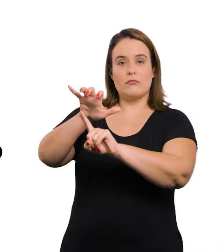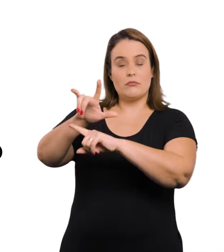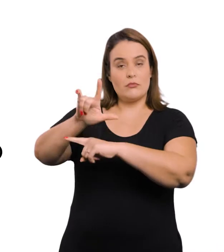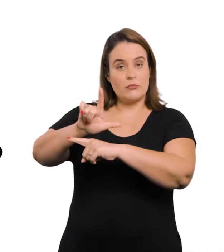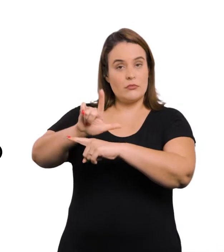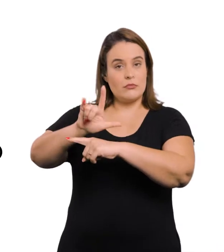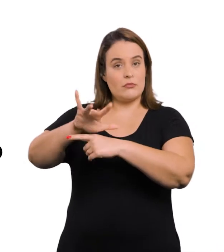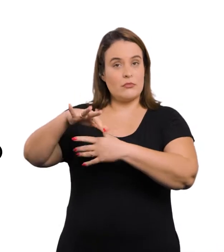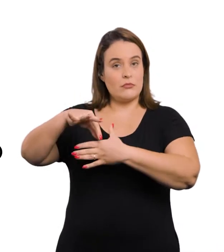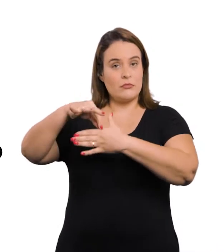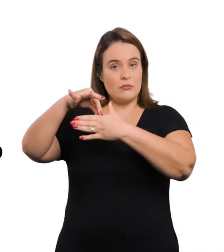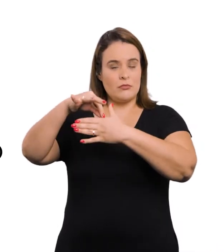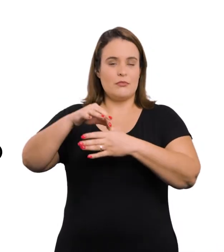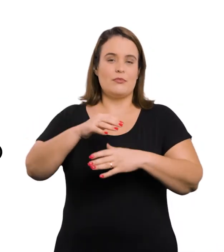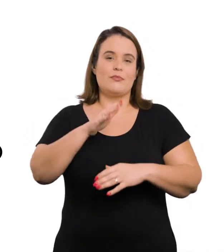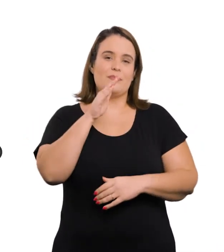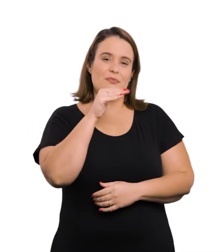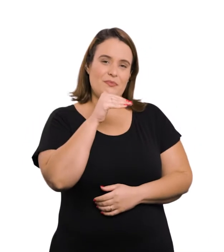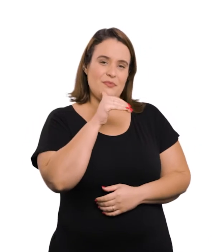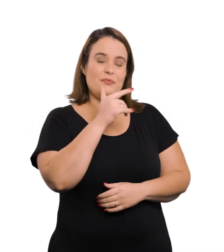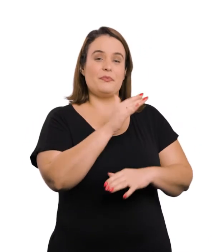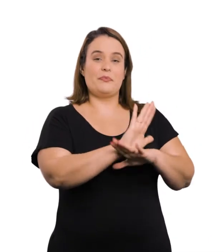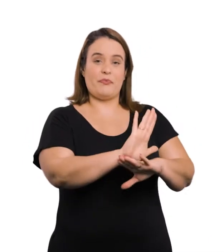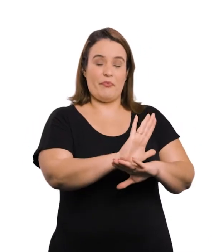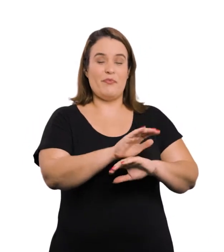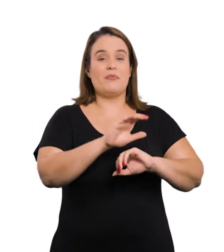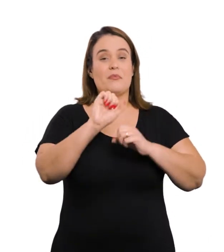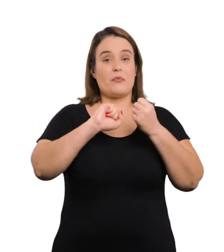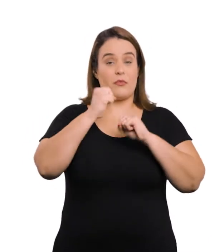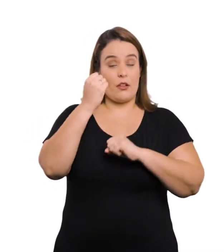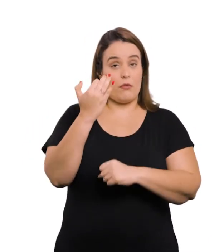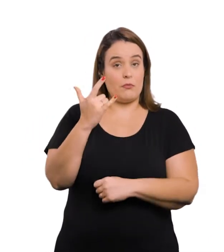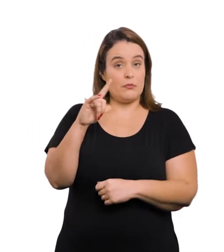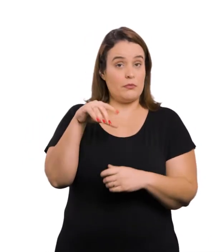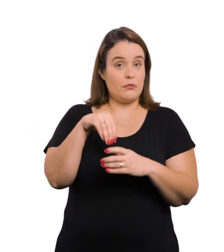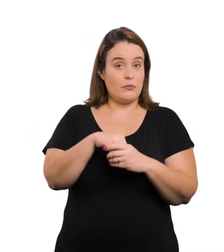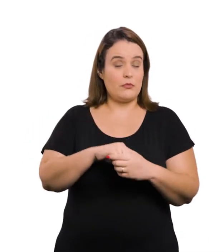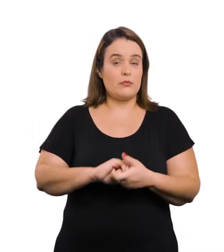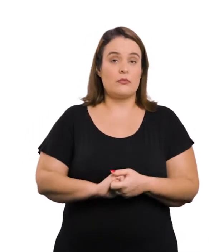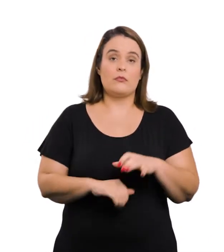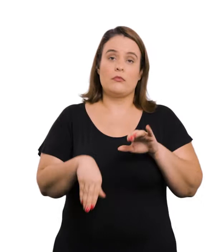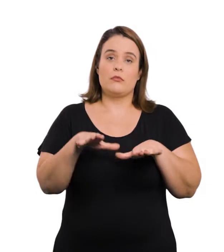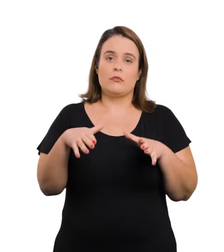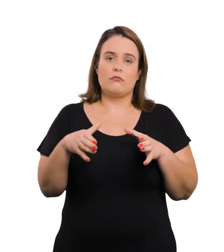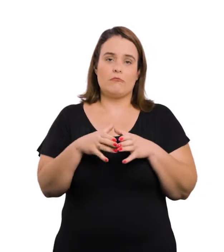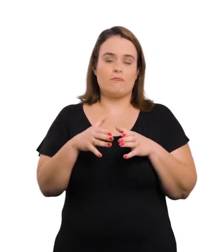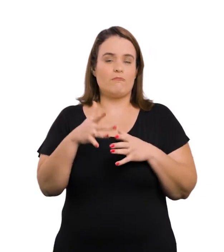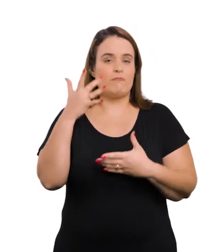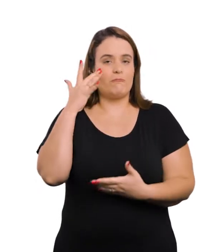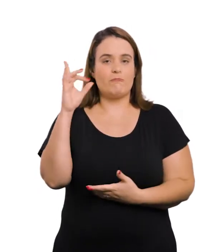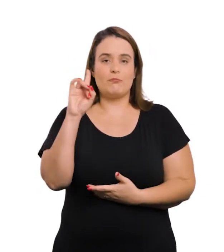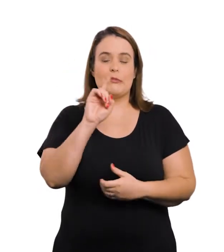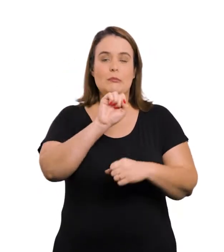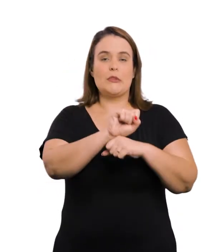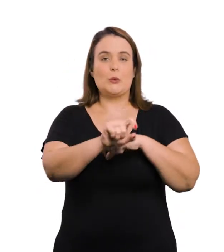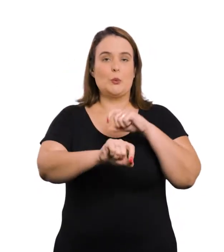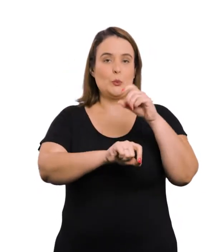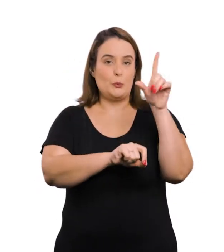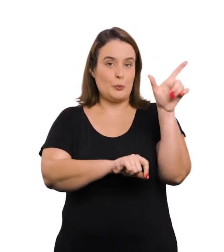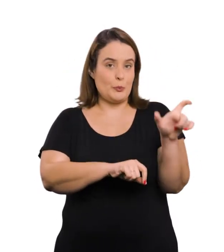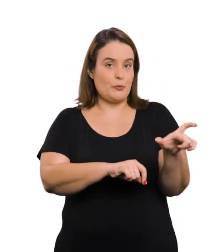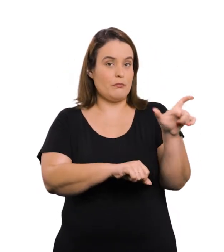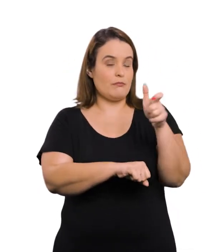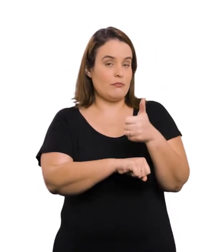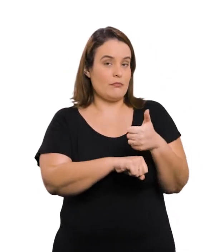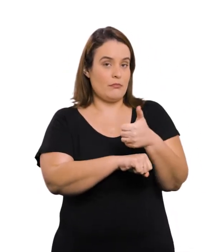para as lideranças, colaboradores, clientes e fornecedores, uma vez que nem sempre as equipes estão alinhadas quanto ao que esperar